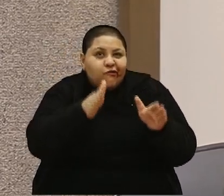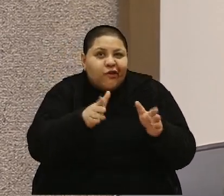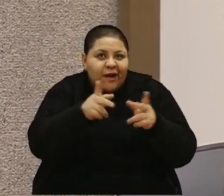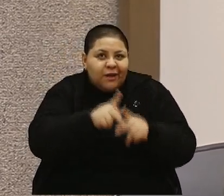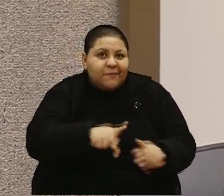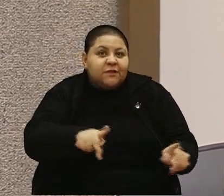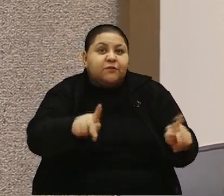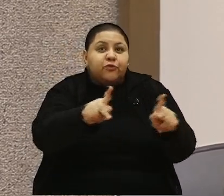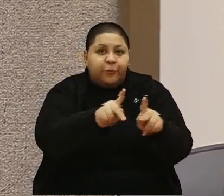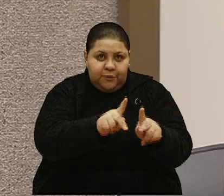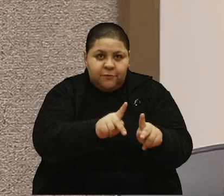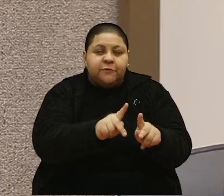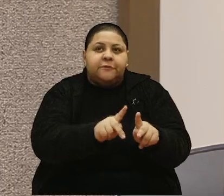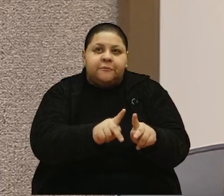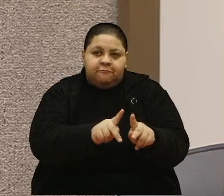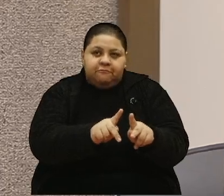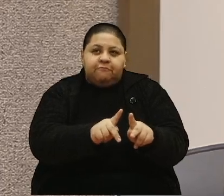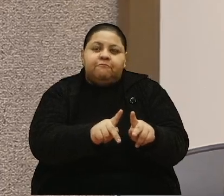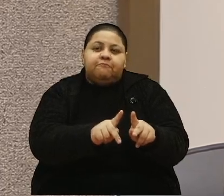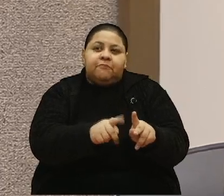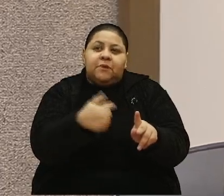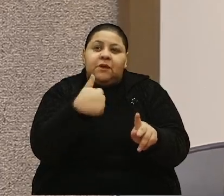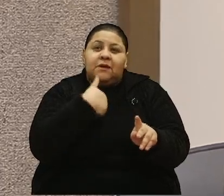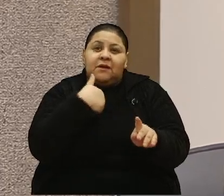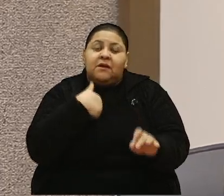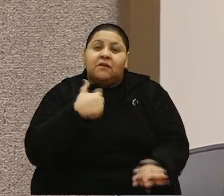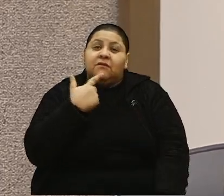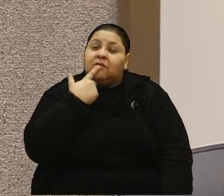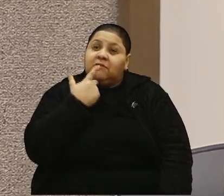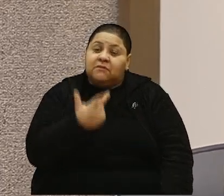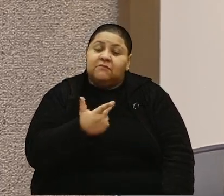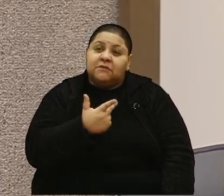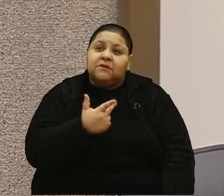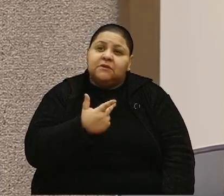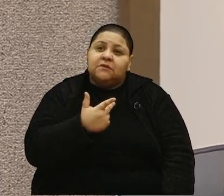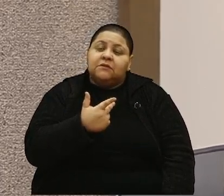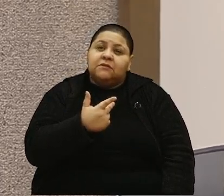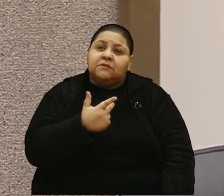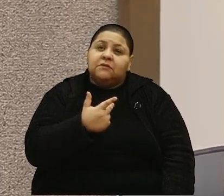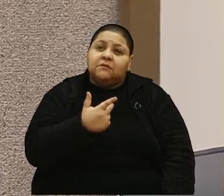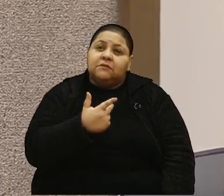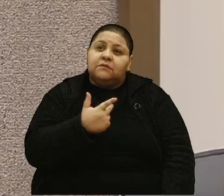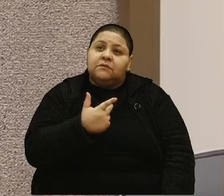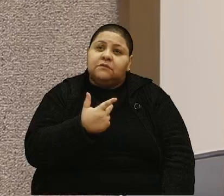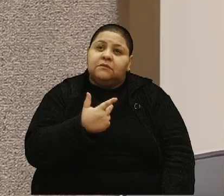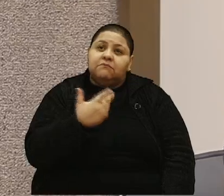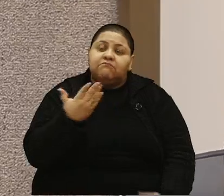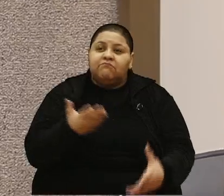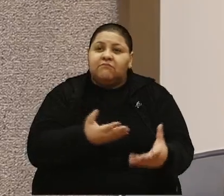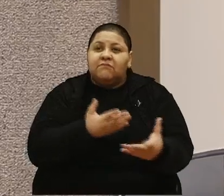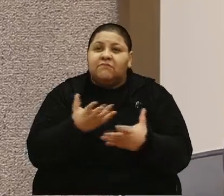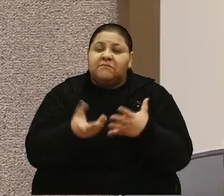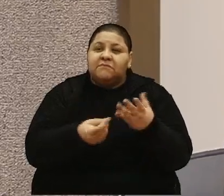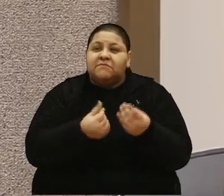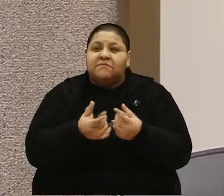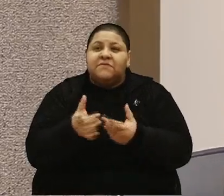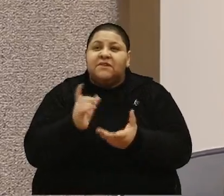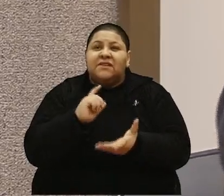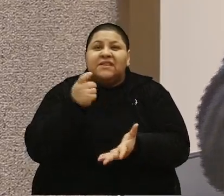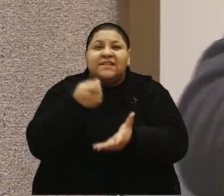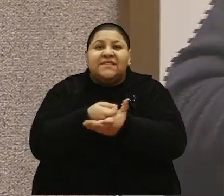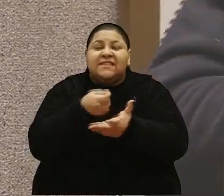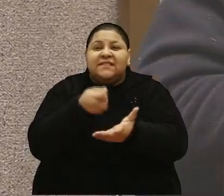setor. E eu confesso aos senhores e às senhoras que, na medida do possível, tento não